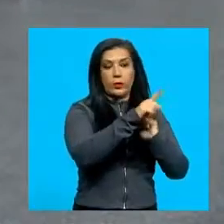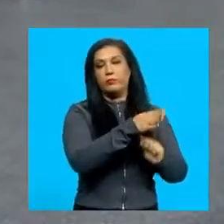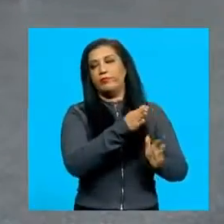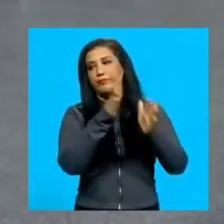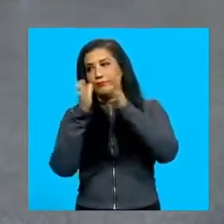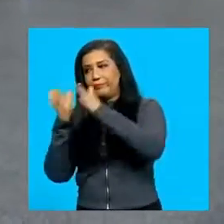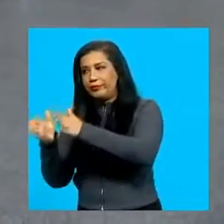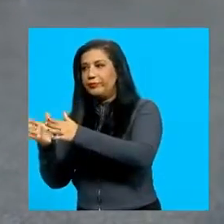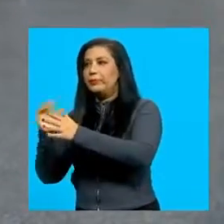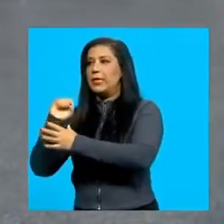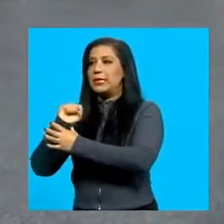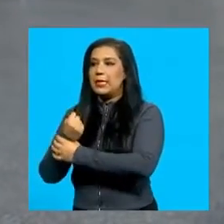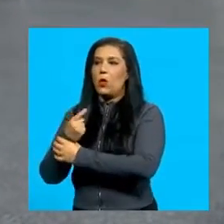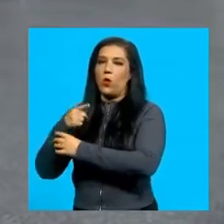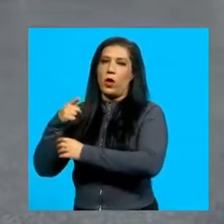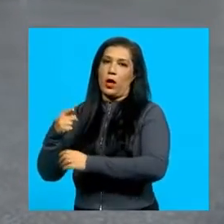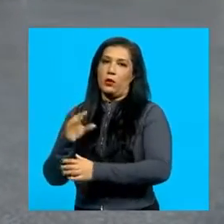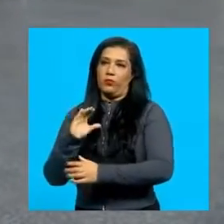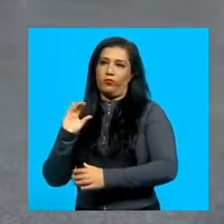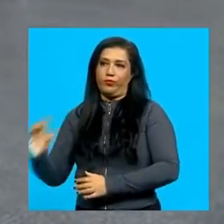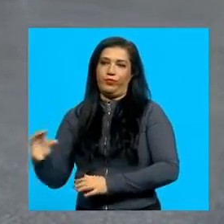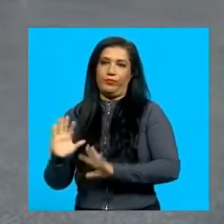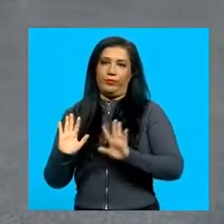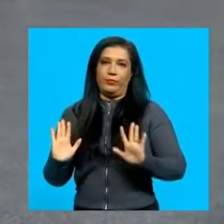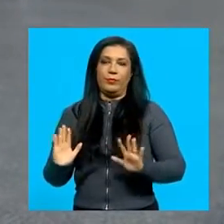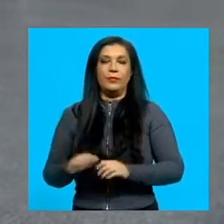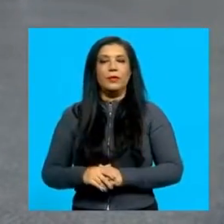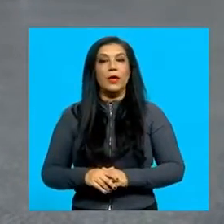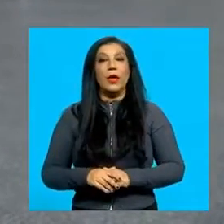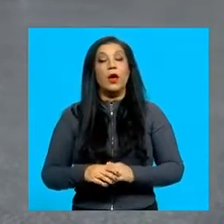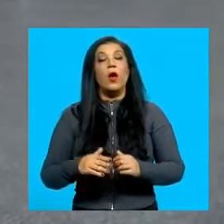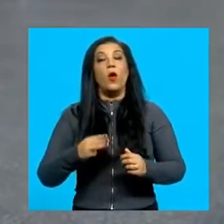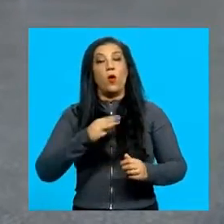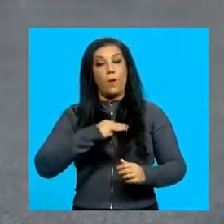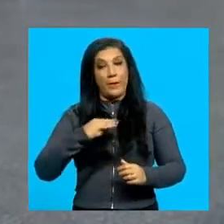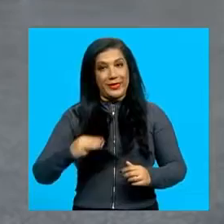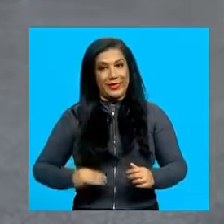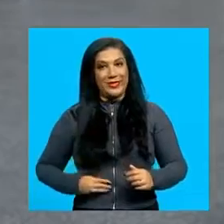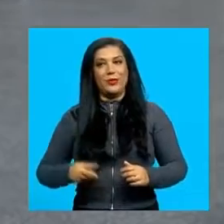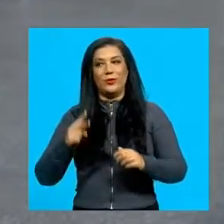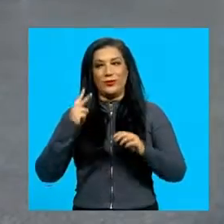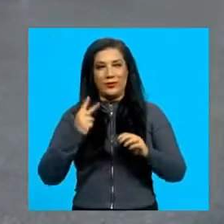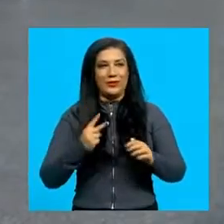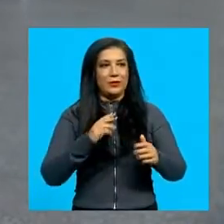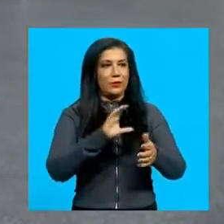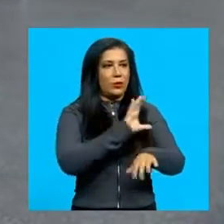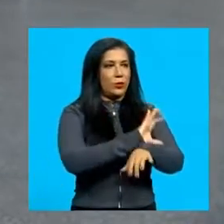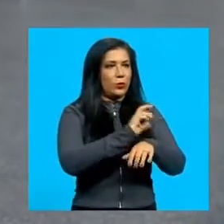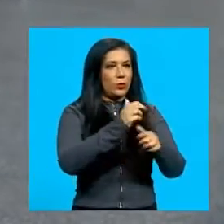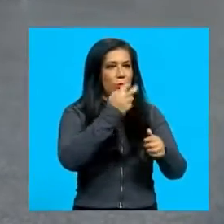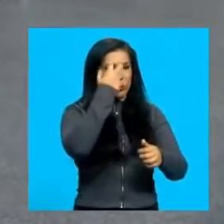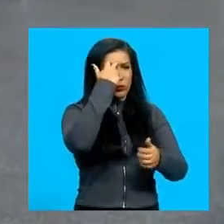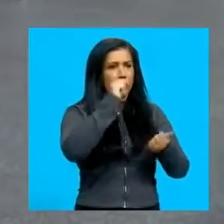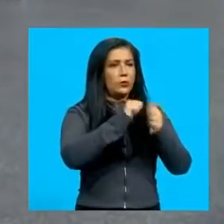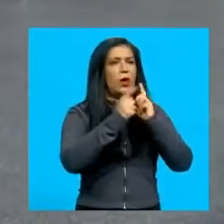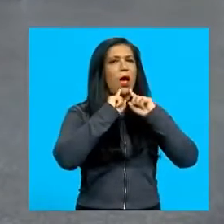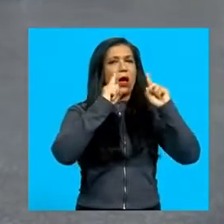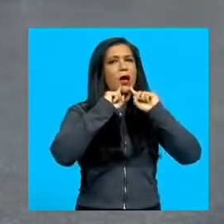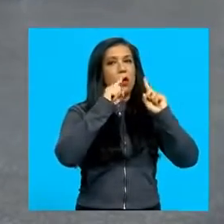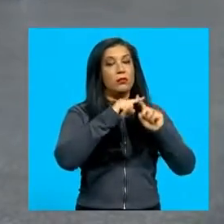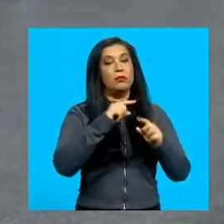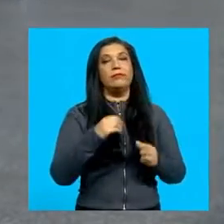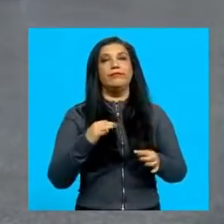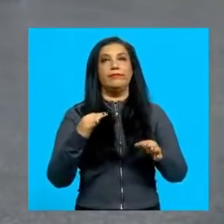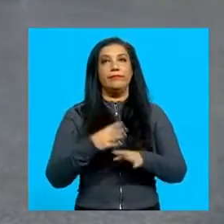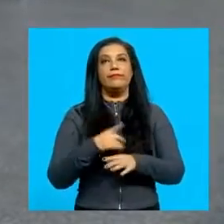do recurso da Loteria Federal para a segurança pública. Os ministros dessas duas áreas que foram prejudicadas reclamaram e depois